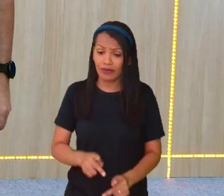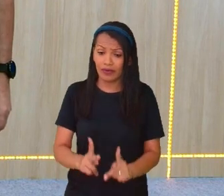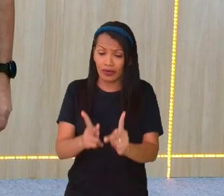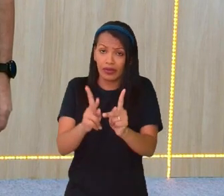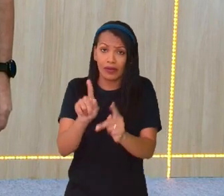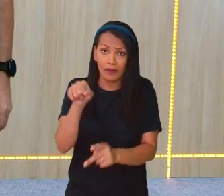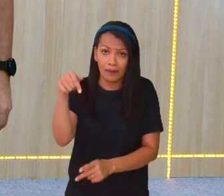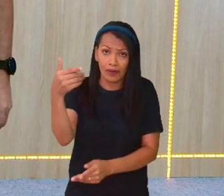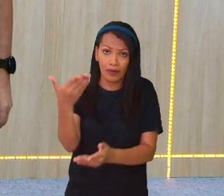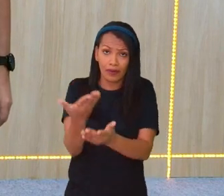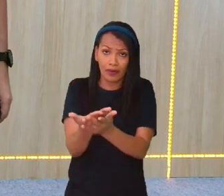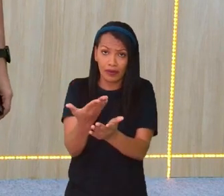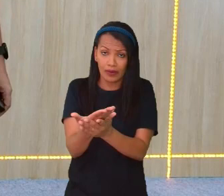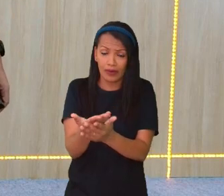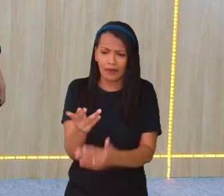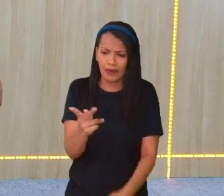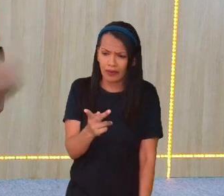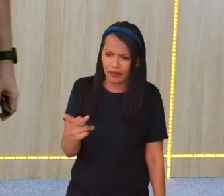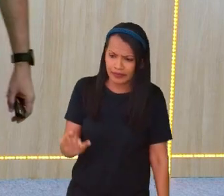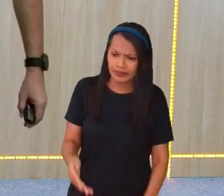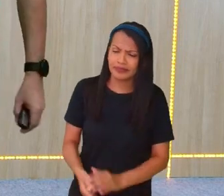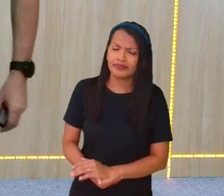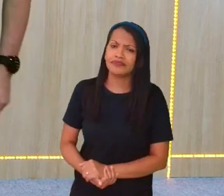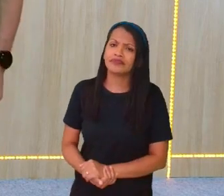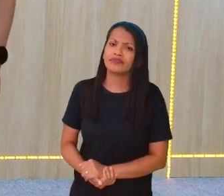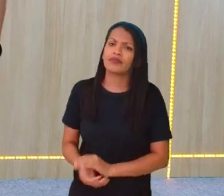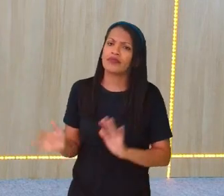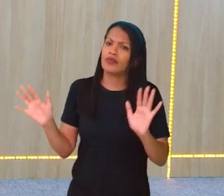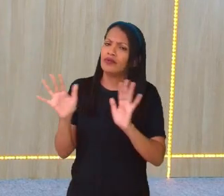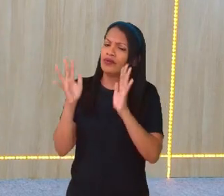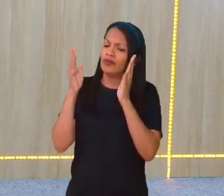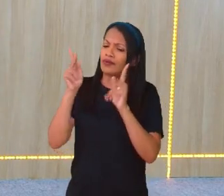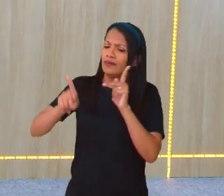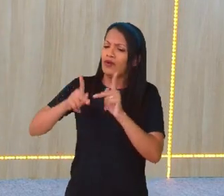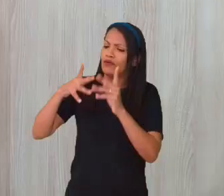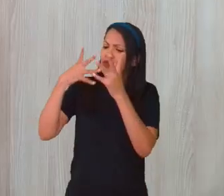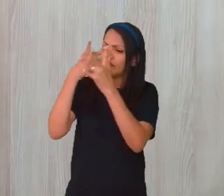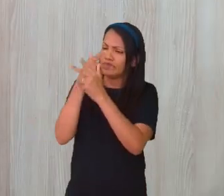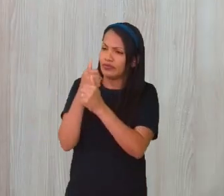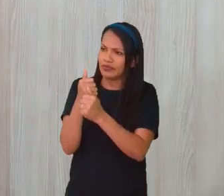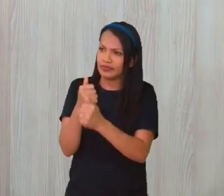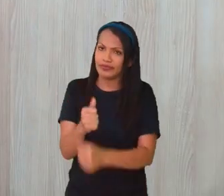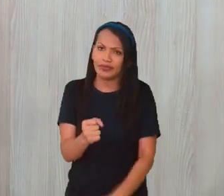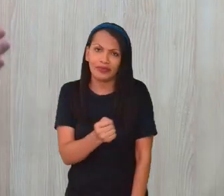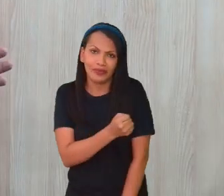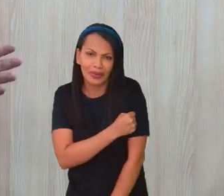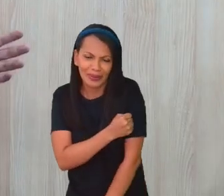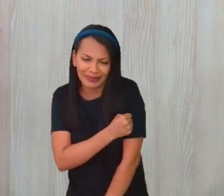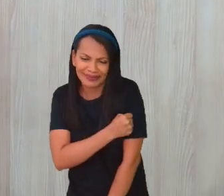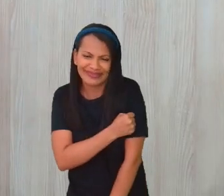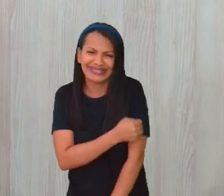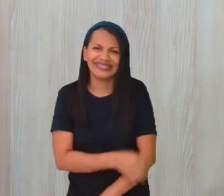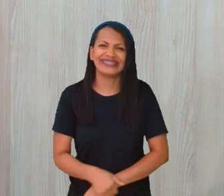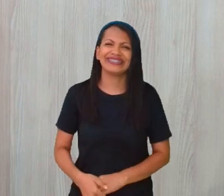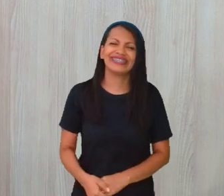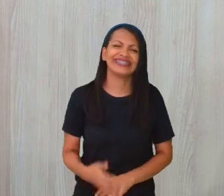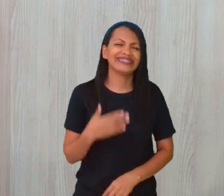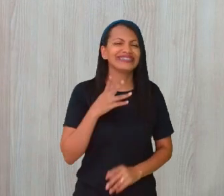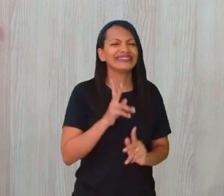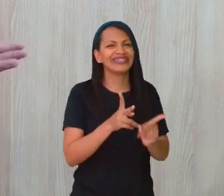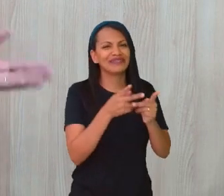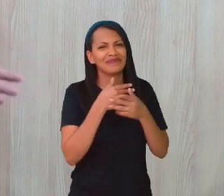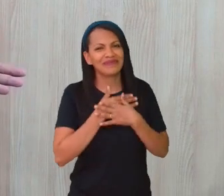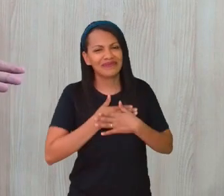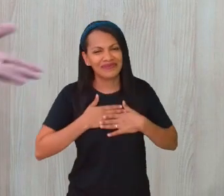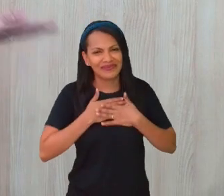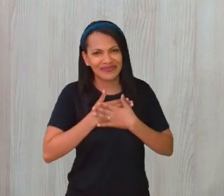esse assunto aí na próxima aula. Professor Gilson, diga. Se despeça do meu povo bonito aí. Beleza. Do 9º ano, pessoal, do 8º ano, é sempre um prazer, a aula de